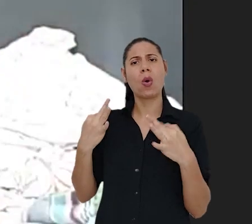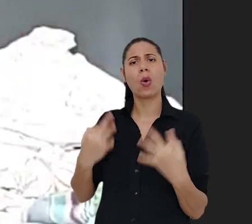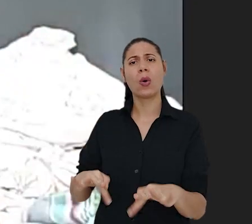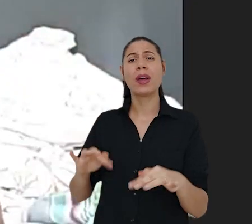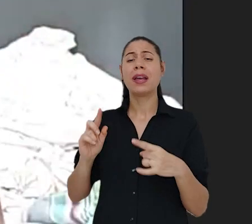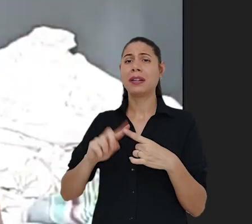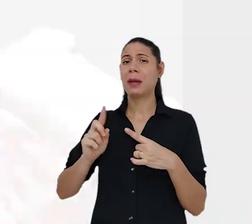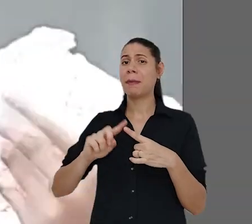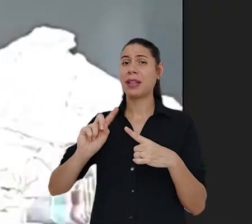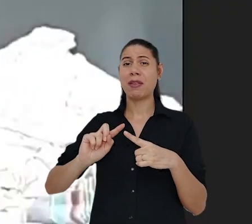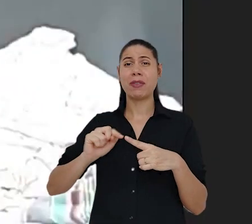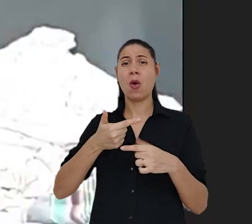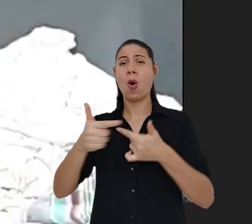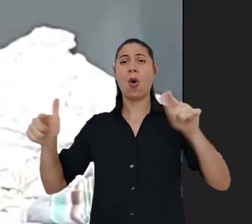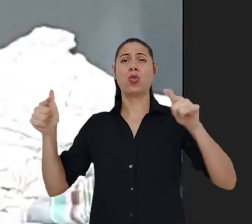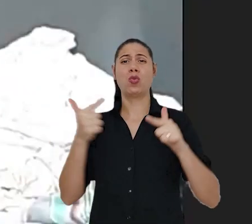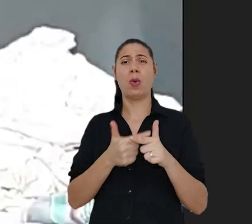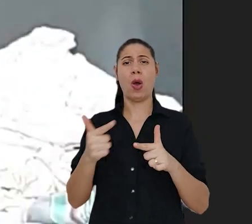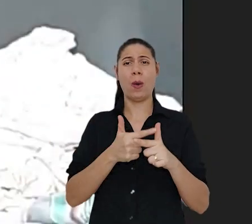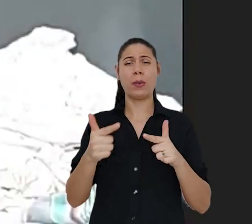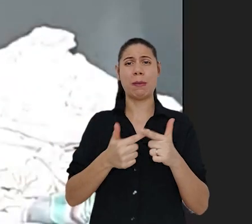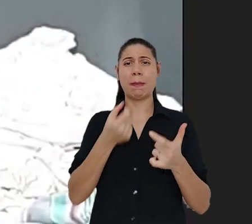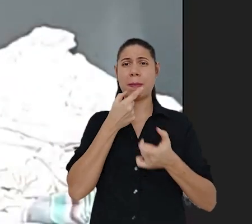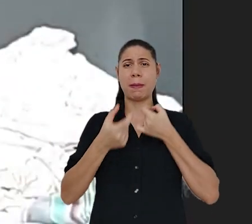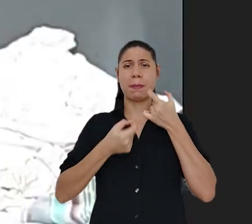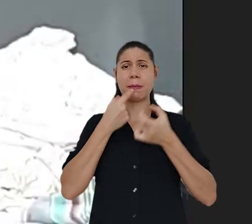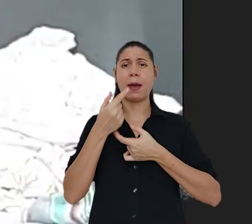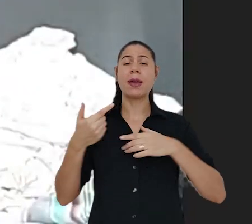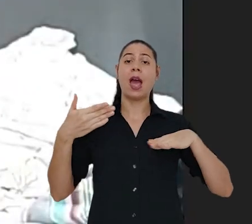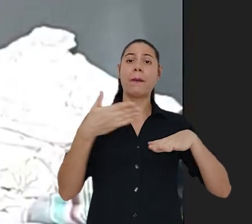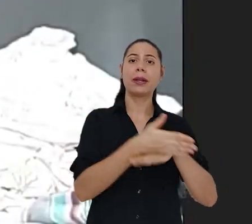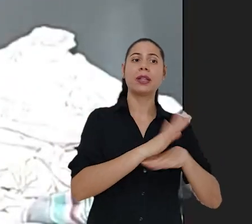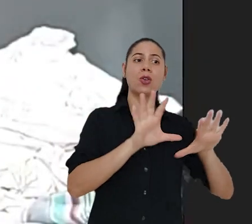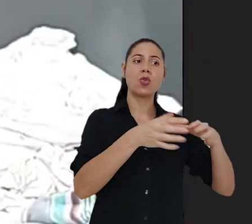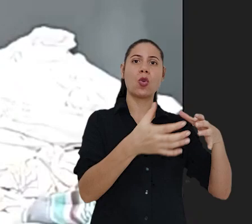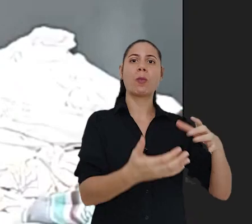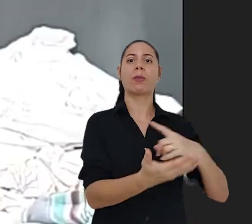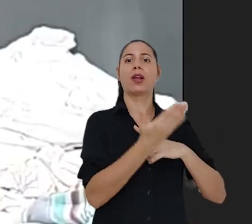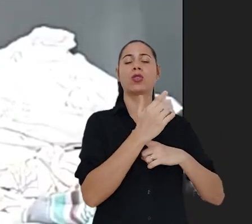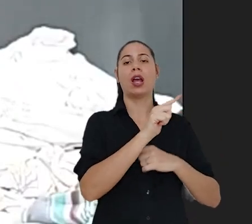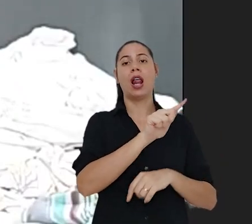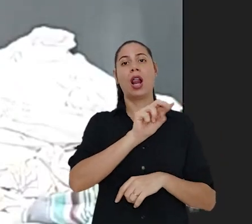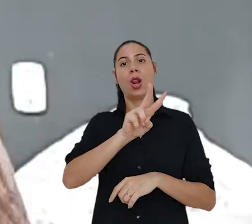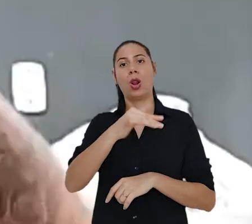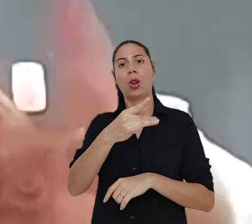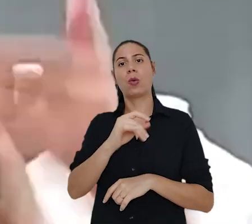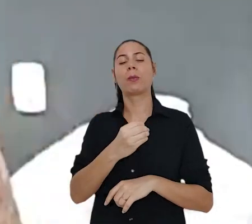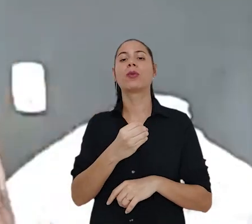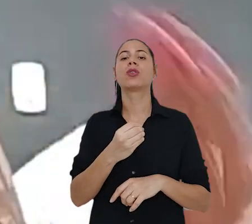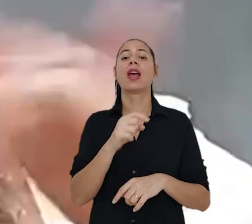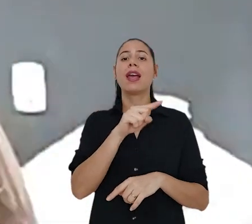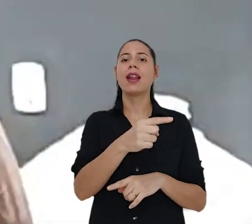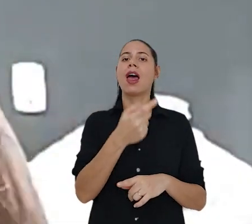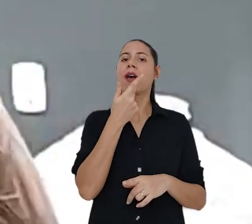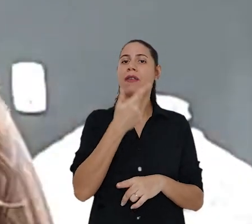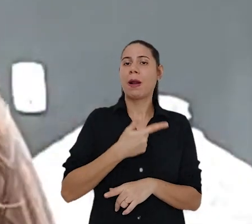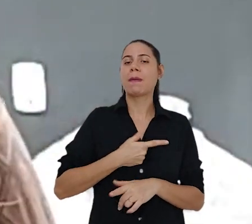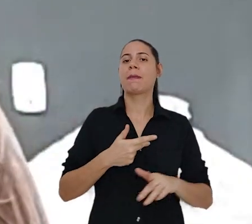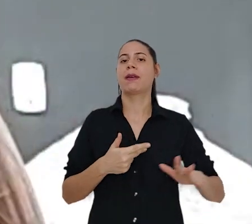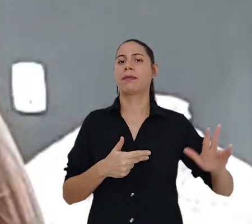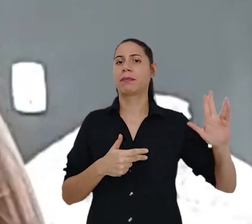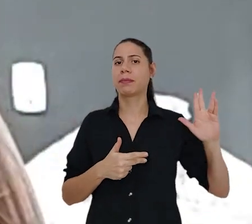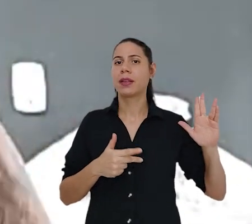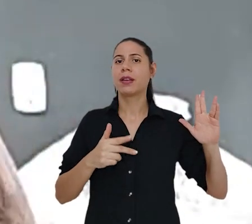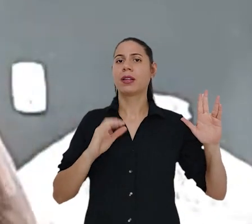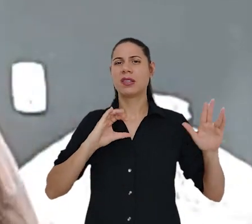muitos efeitos colaterais. Eu entrei no grupo de apoio de pessoas com lúpus e lá me falaram sobre o canabidiol. Comecei a tomar e comecei a sentir